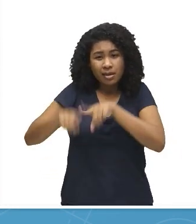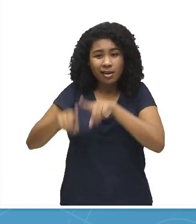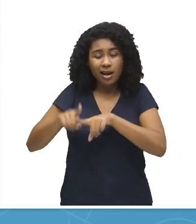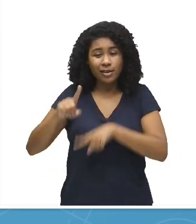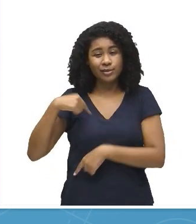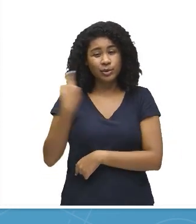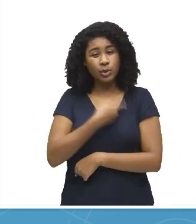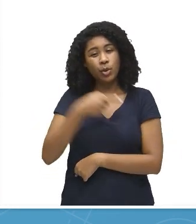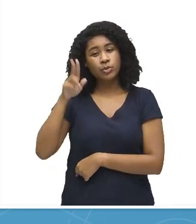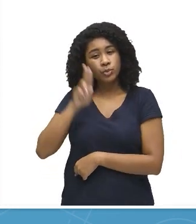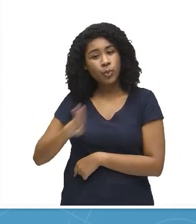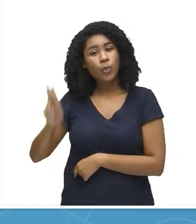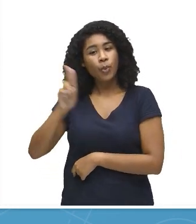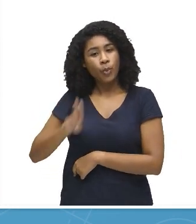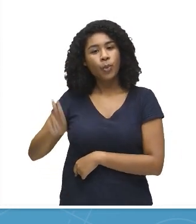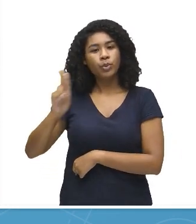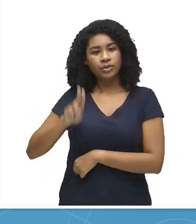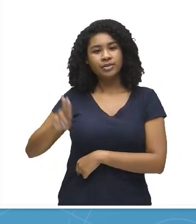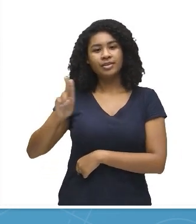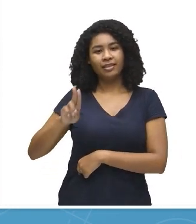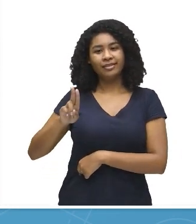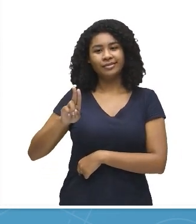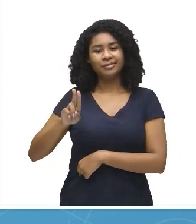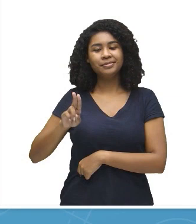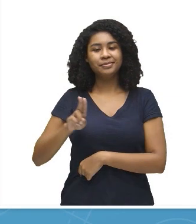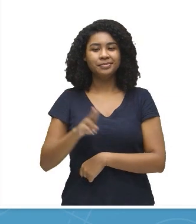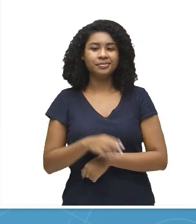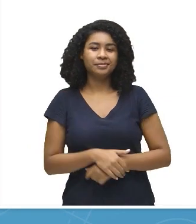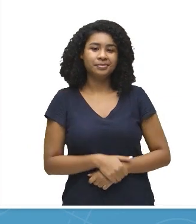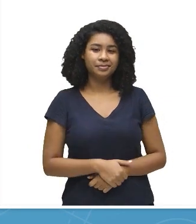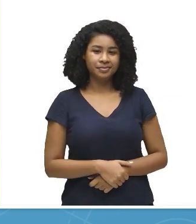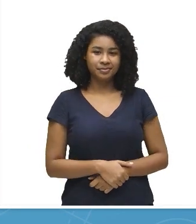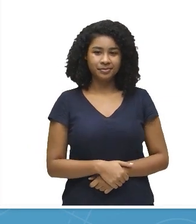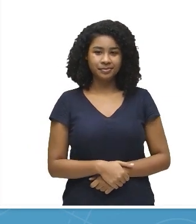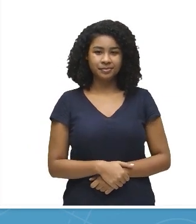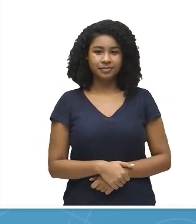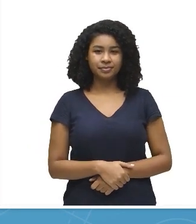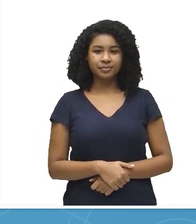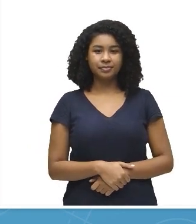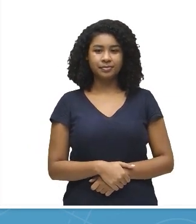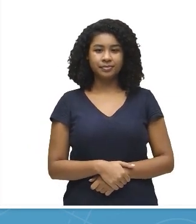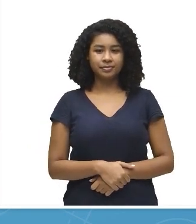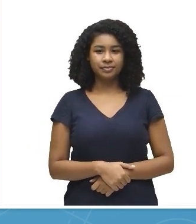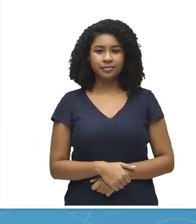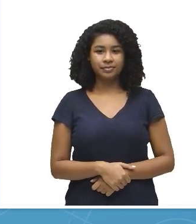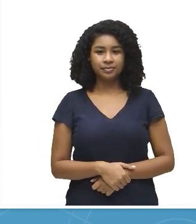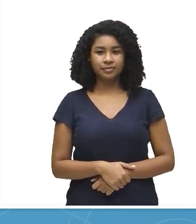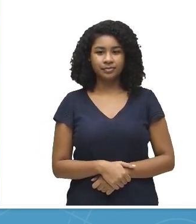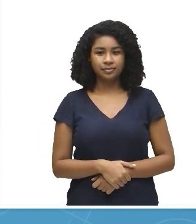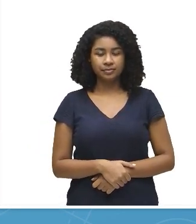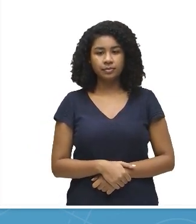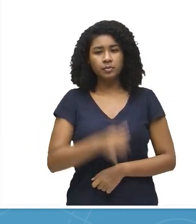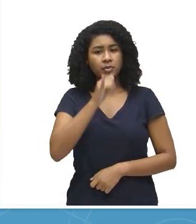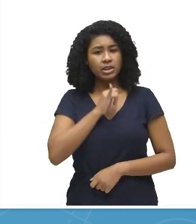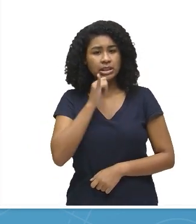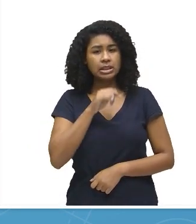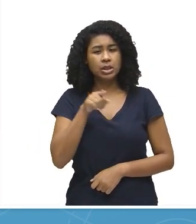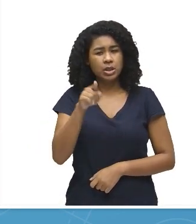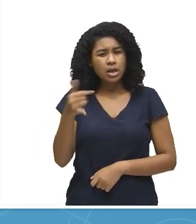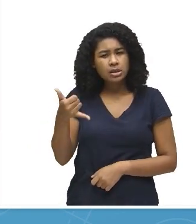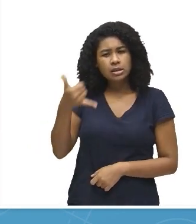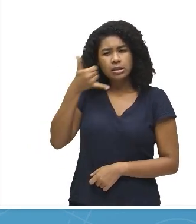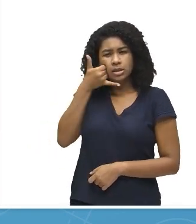nós consumimos, né? Que é aí considerado útil para os seres humanos. Então, o celular que você